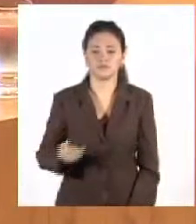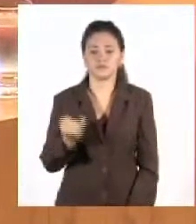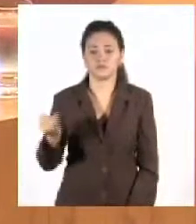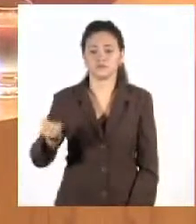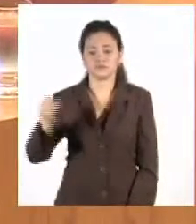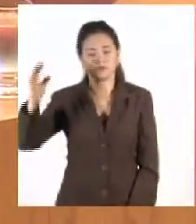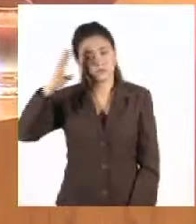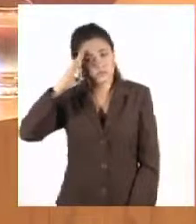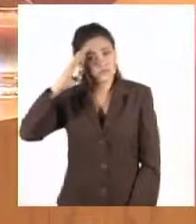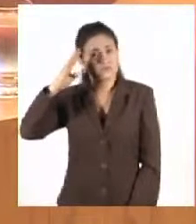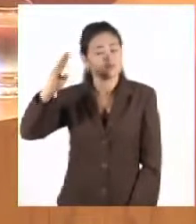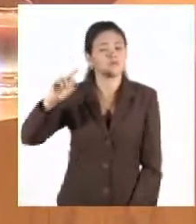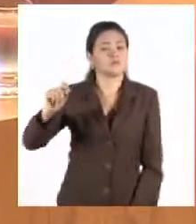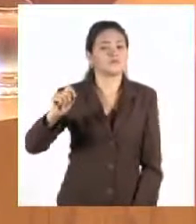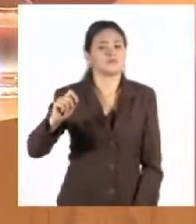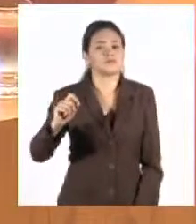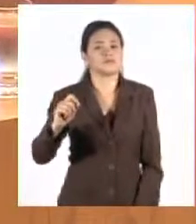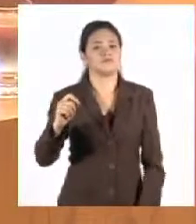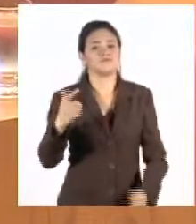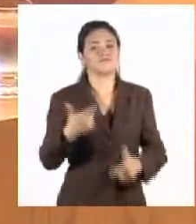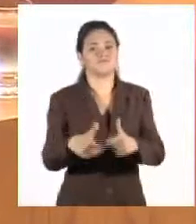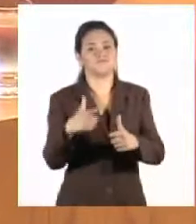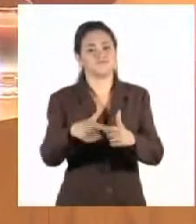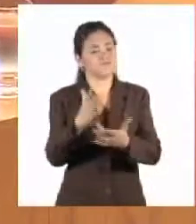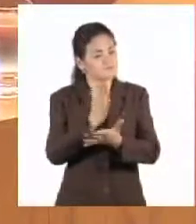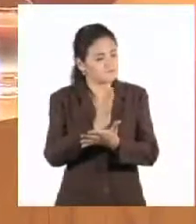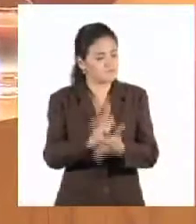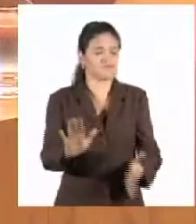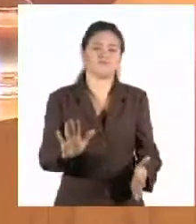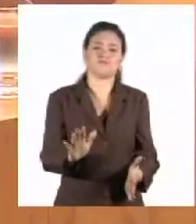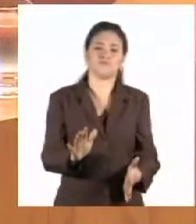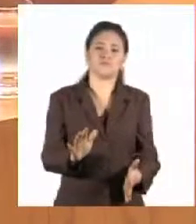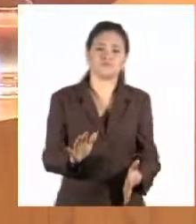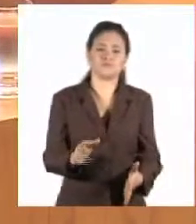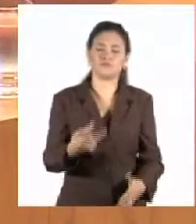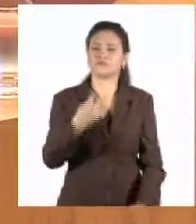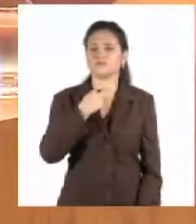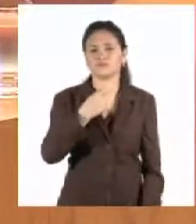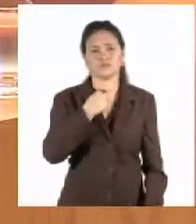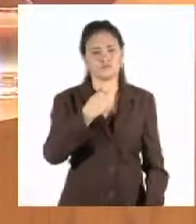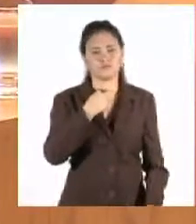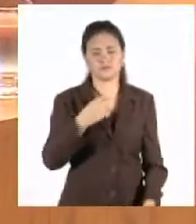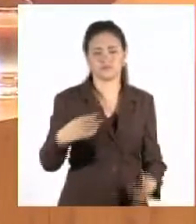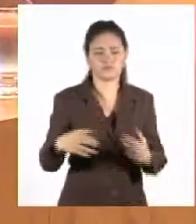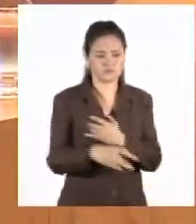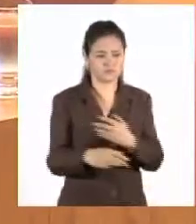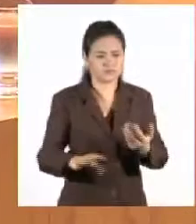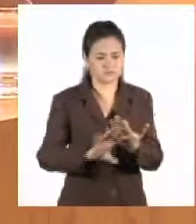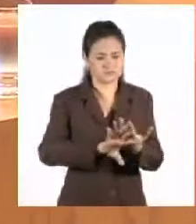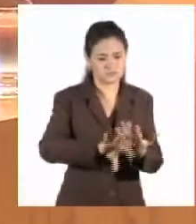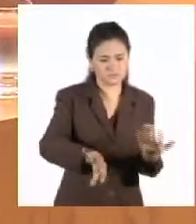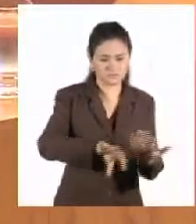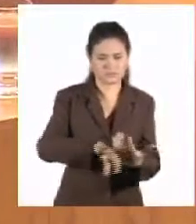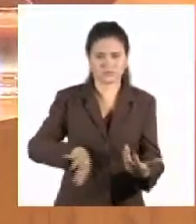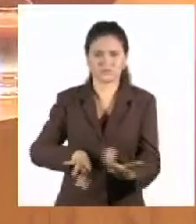resolver a sistemática, não compactuar com um desmembramento, ou quer